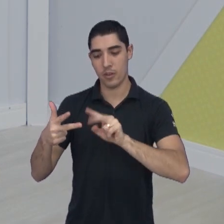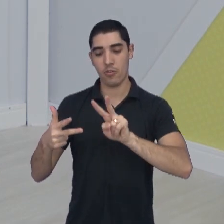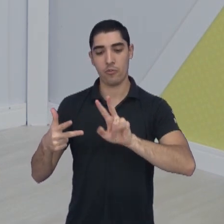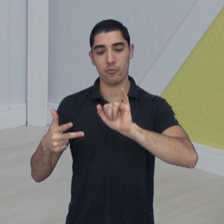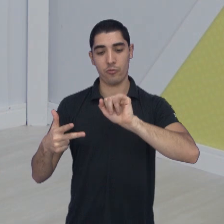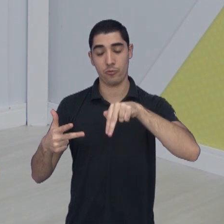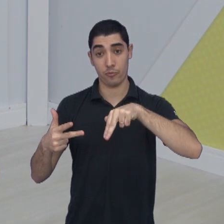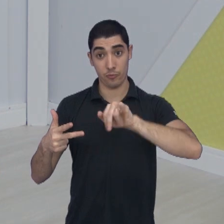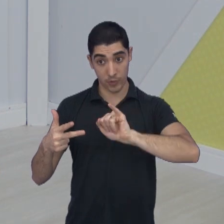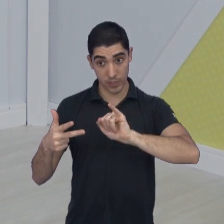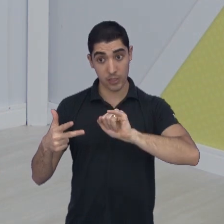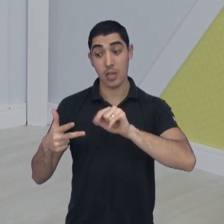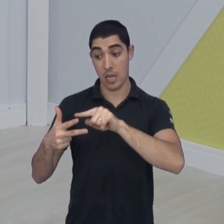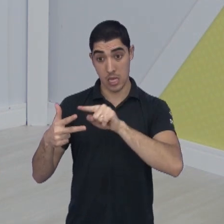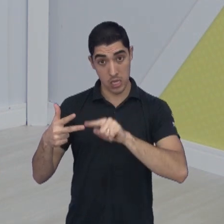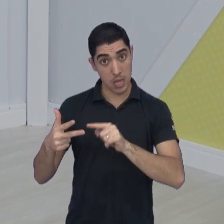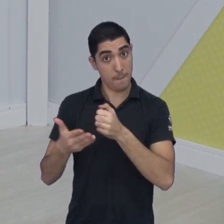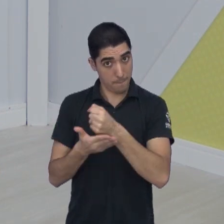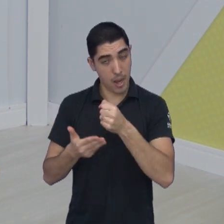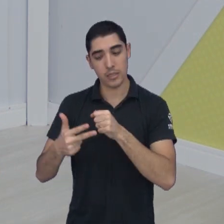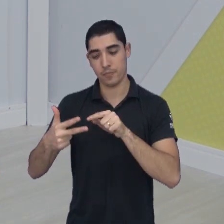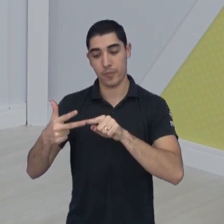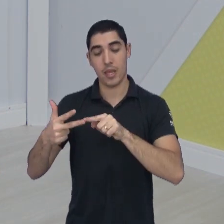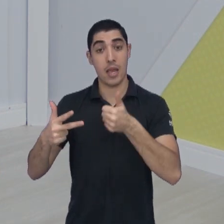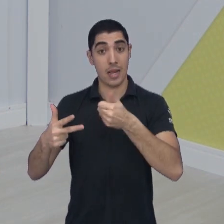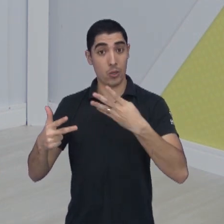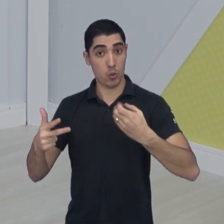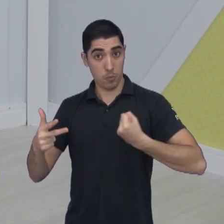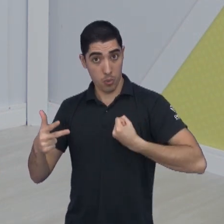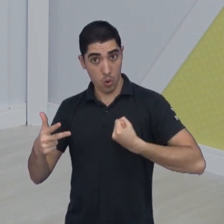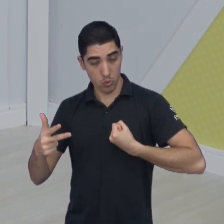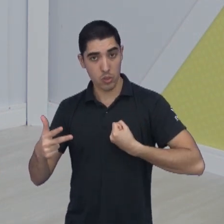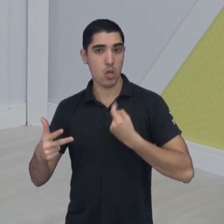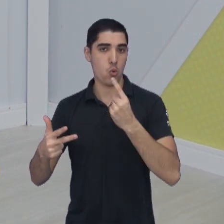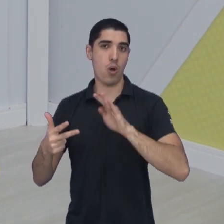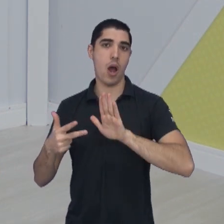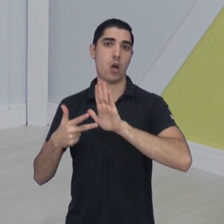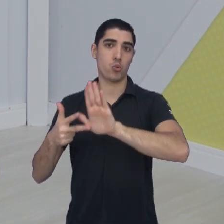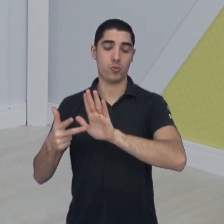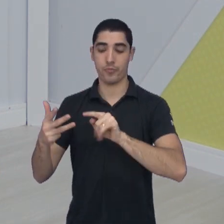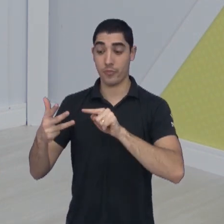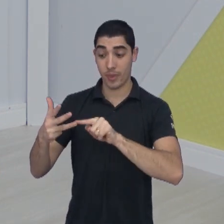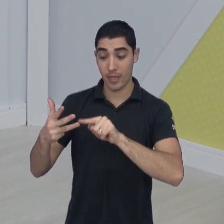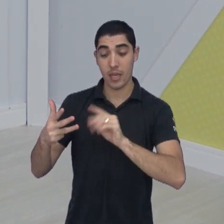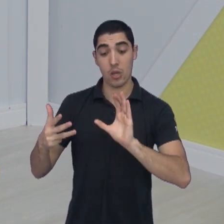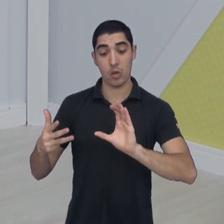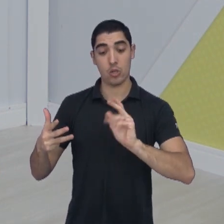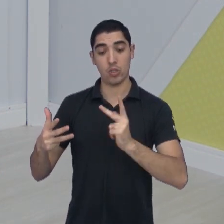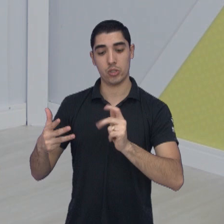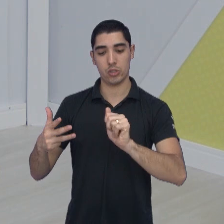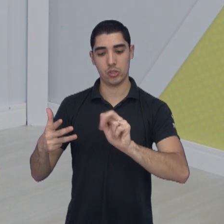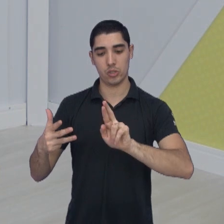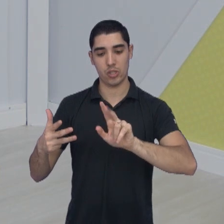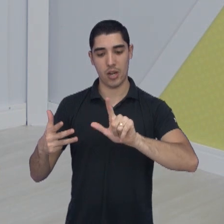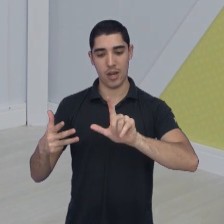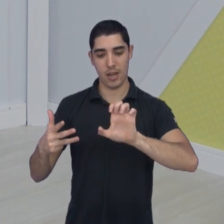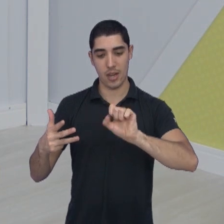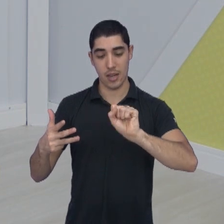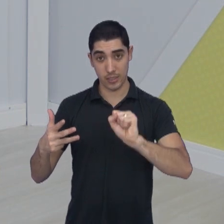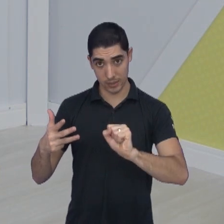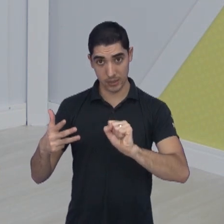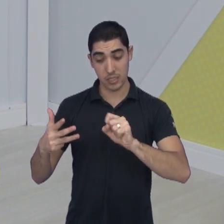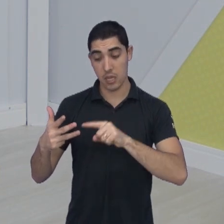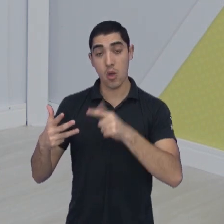Santos, são dois garotos da base, 14 pontos, um rebote e uma assistência, e o Charles Hinkle, o quarto melhor da equipe de